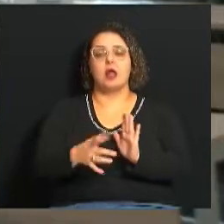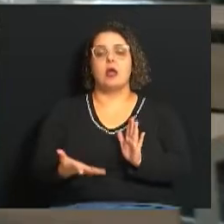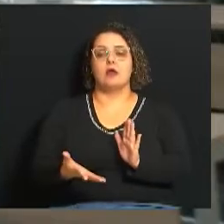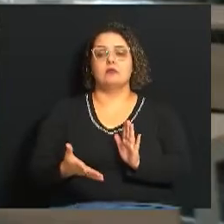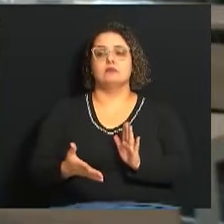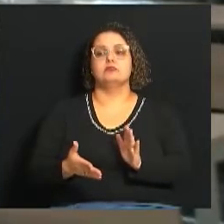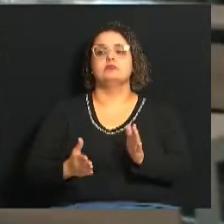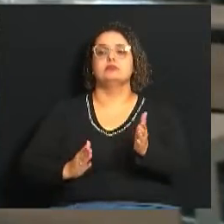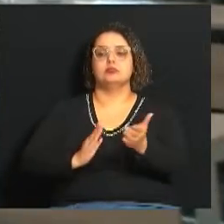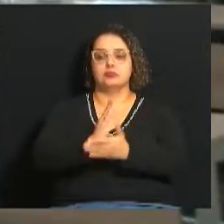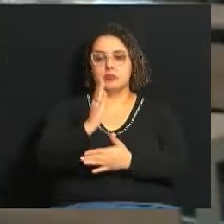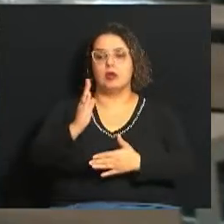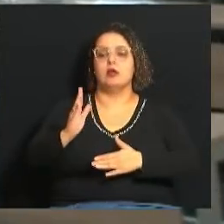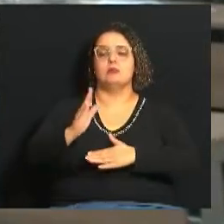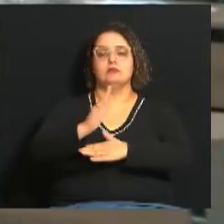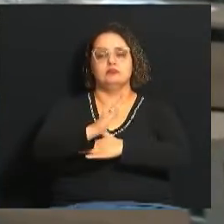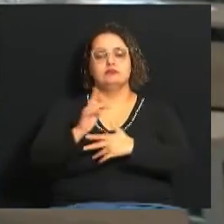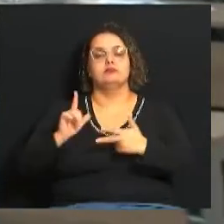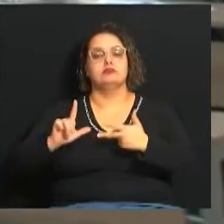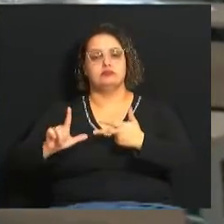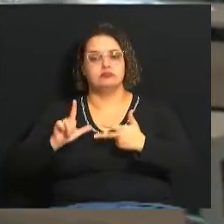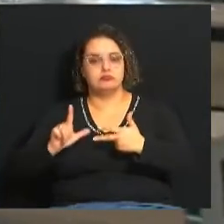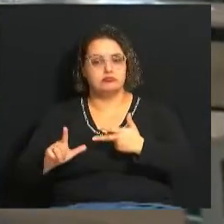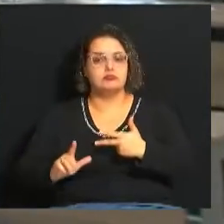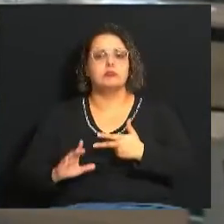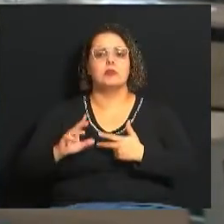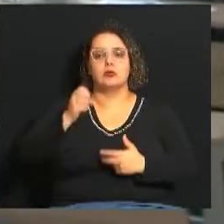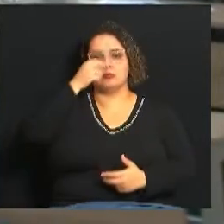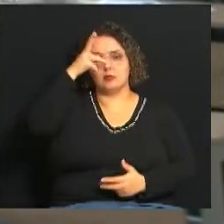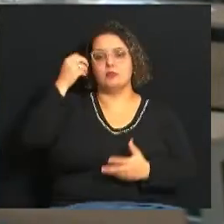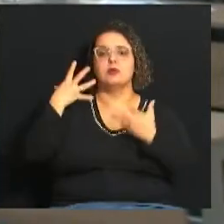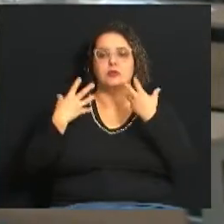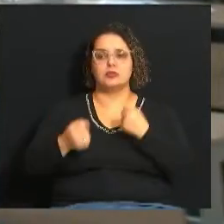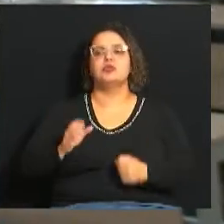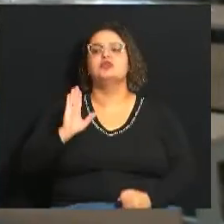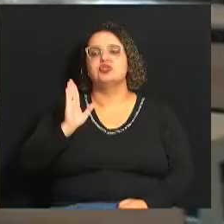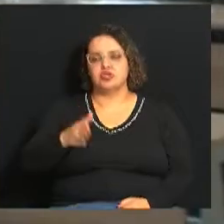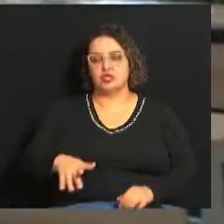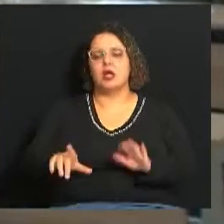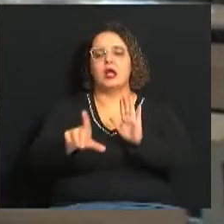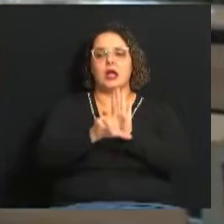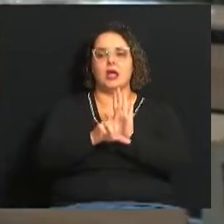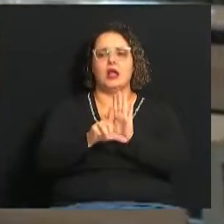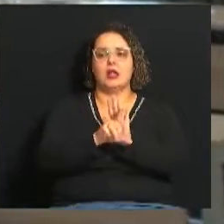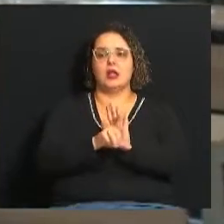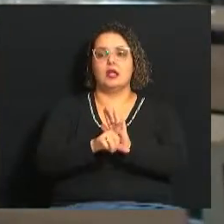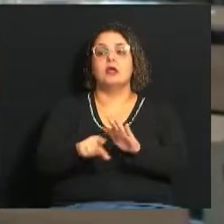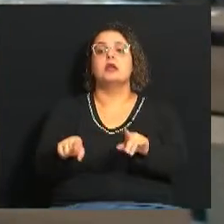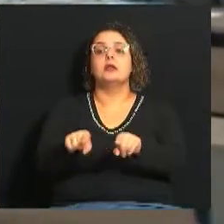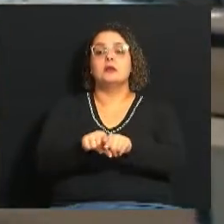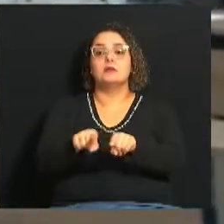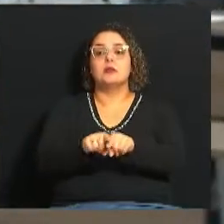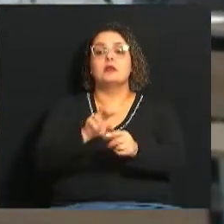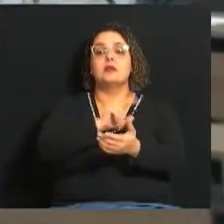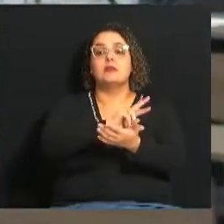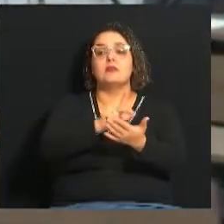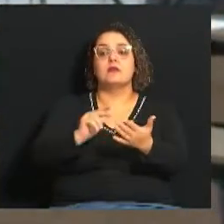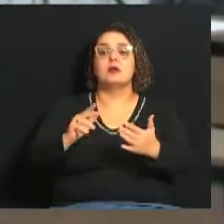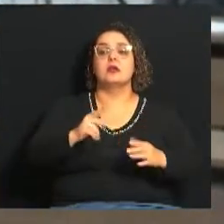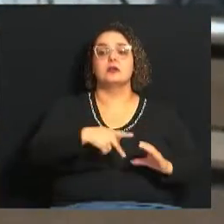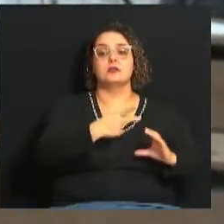pela Casa de Leis e o prefeito já sancionou. Então já é lei no nosso município. Inclusive tem muitas câmaras